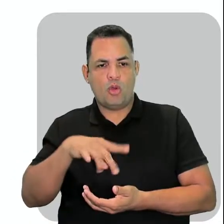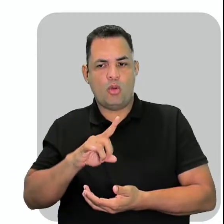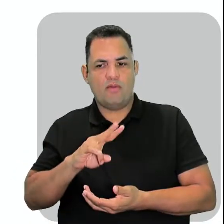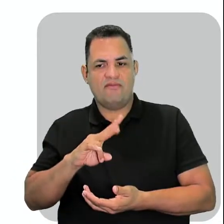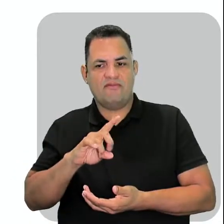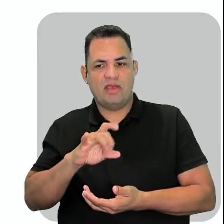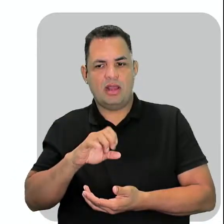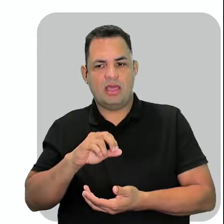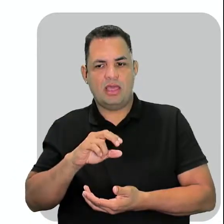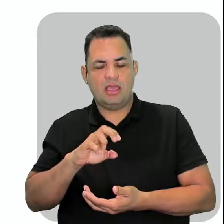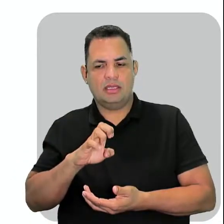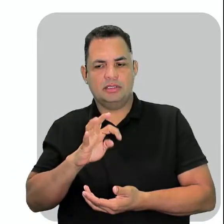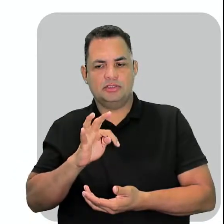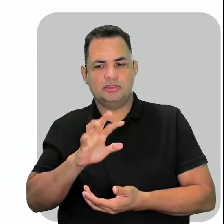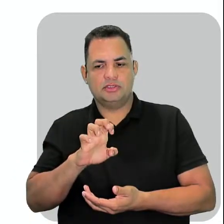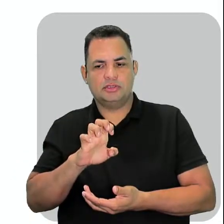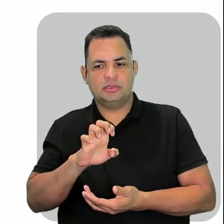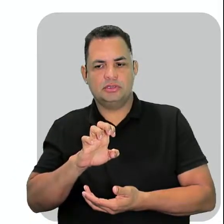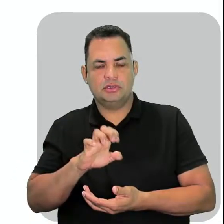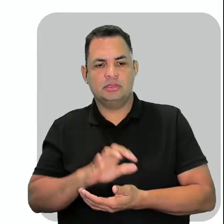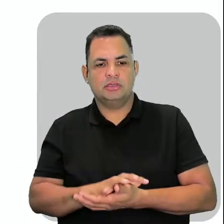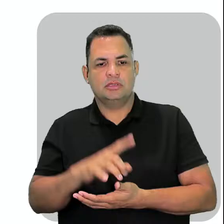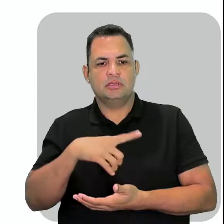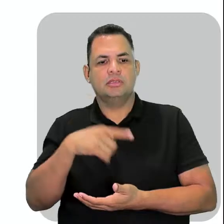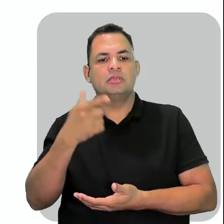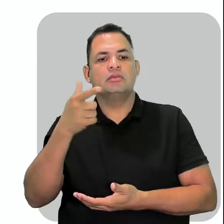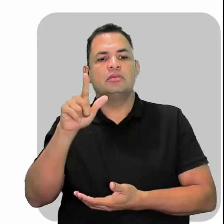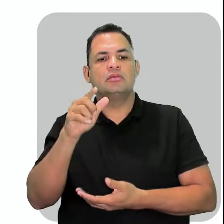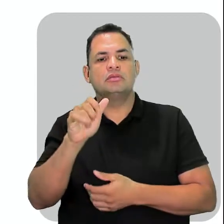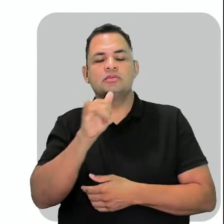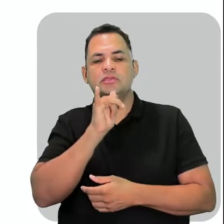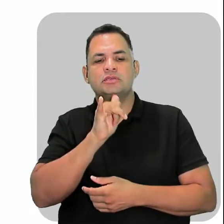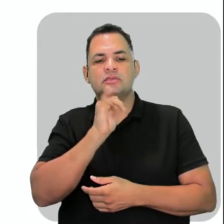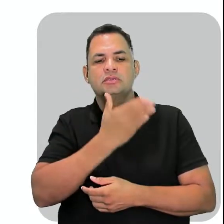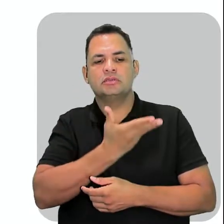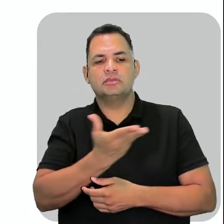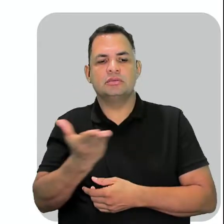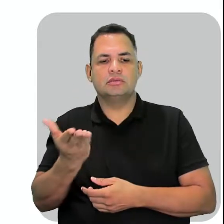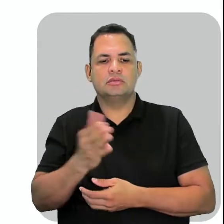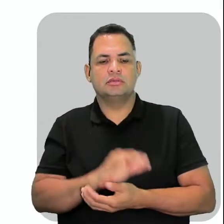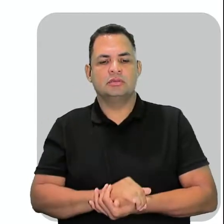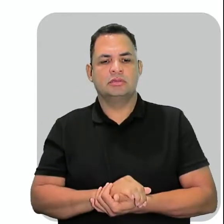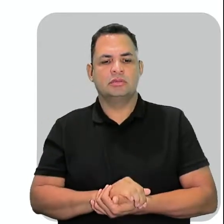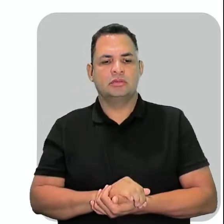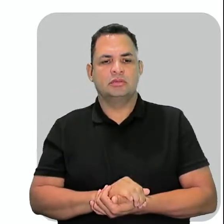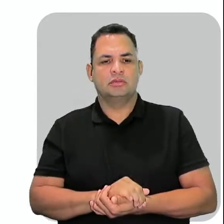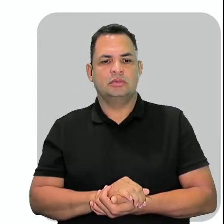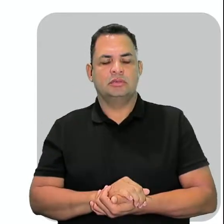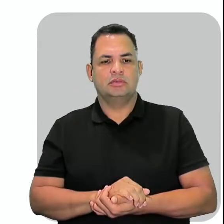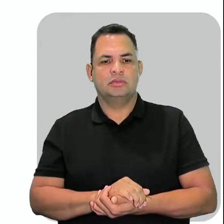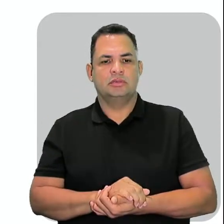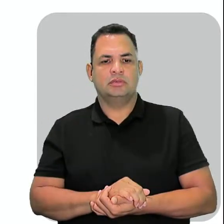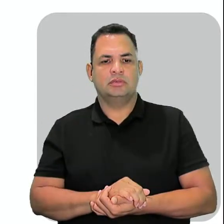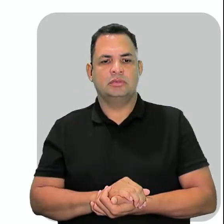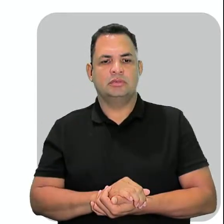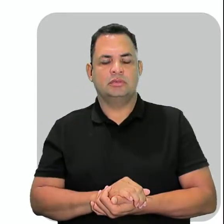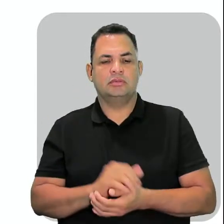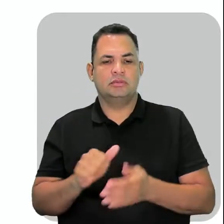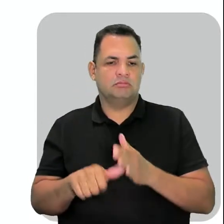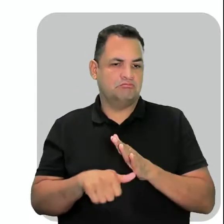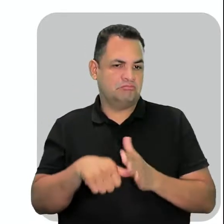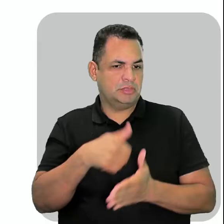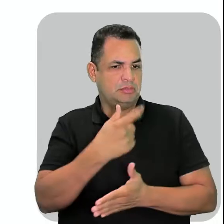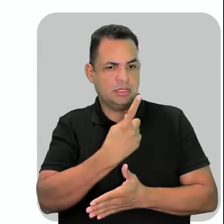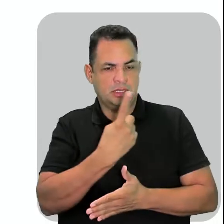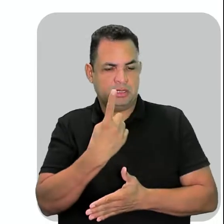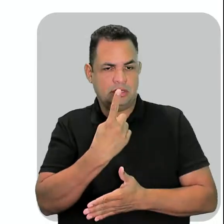É isso que ele está querendo dizer. Nós temos outros exemplos de amina, ó. Essa daqui, essa primeira, é uma amina